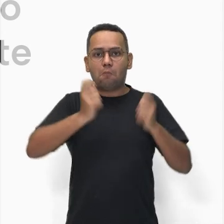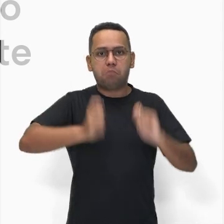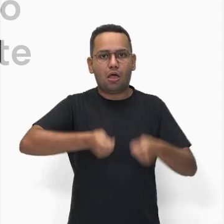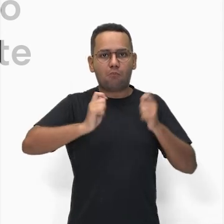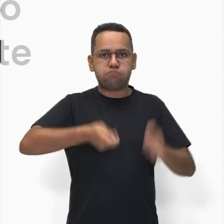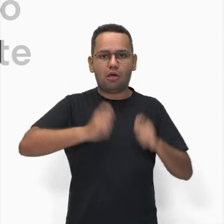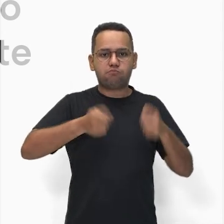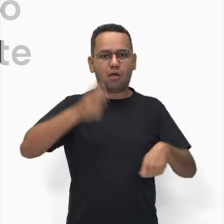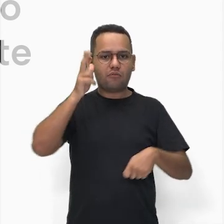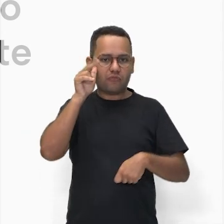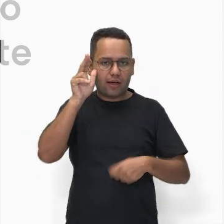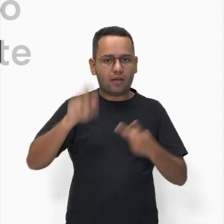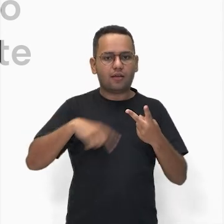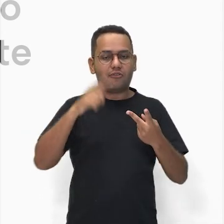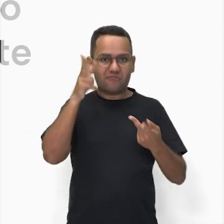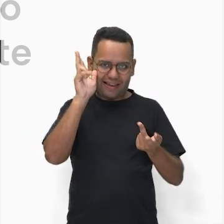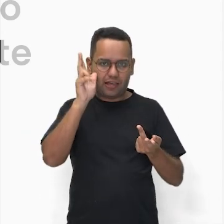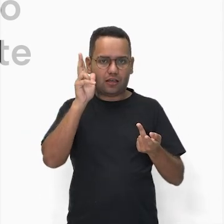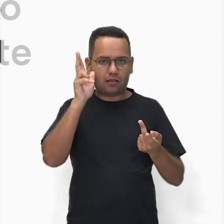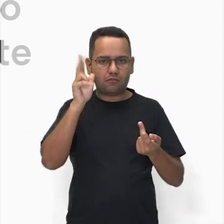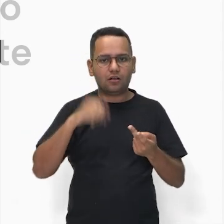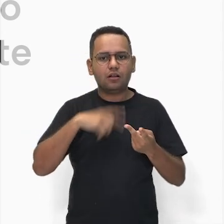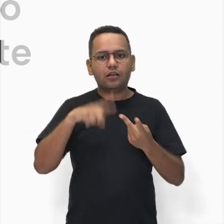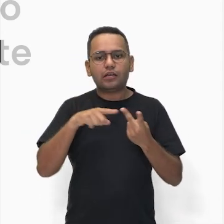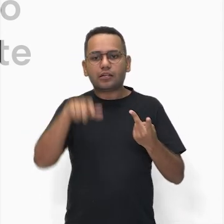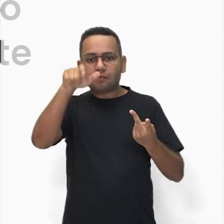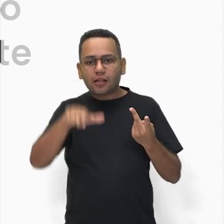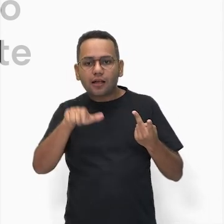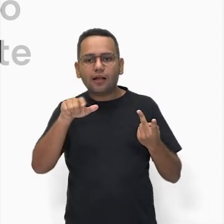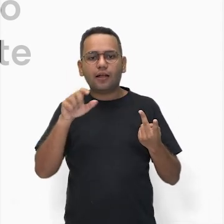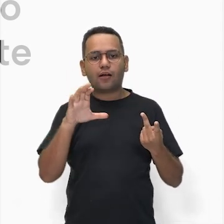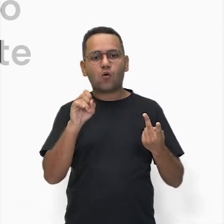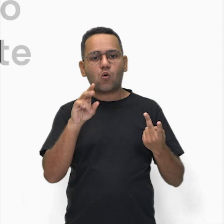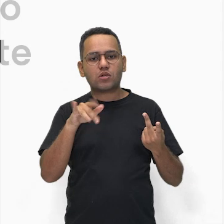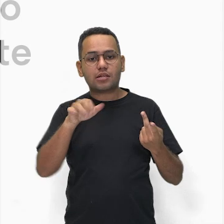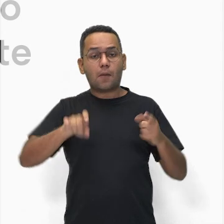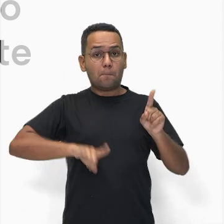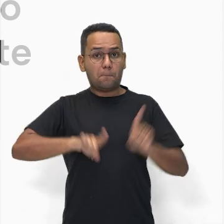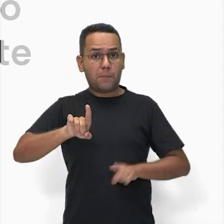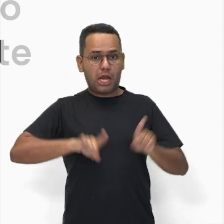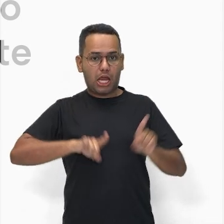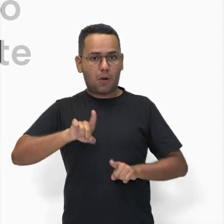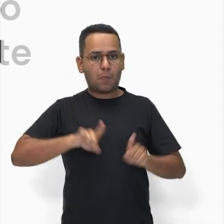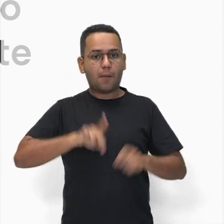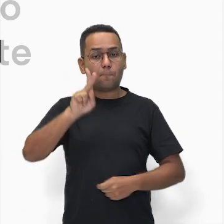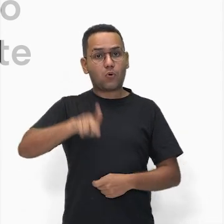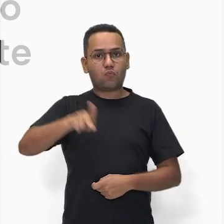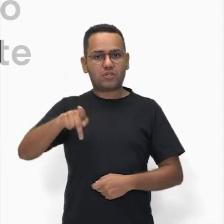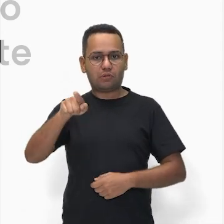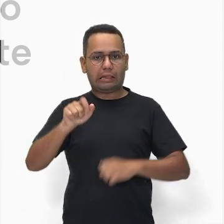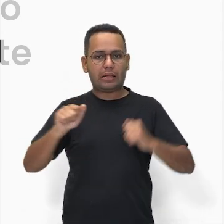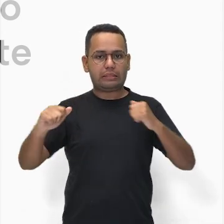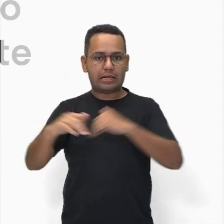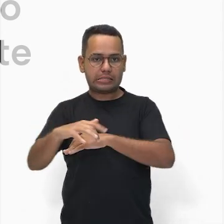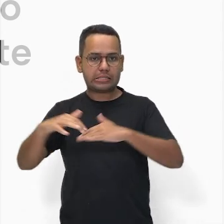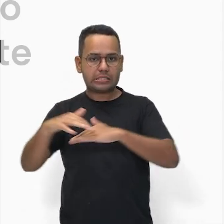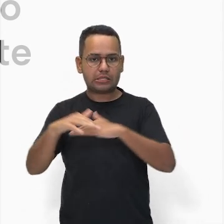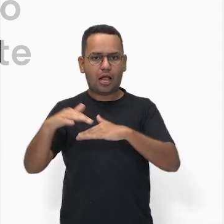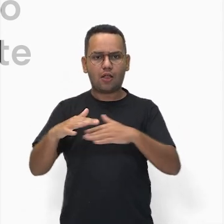da cidade, culta e com tendências feministas. Então observem que nós vamos ter uma personagem